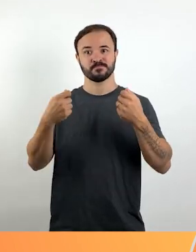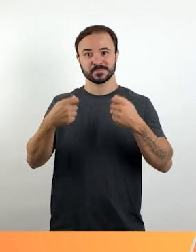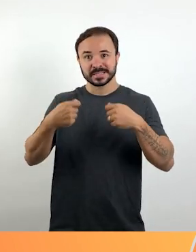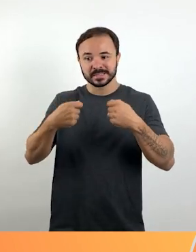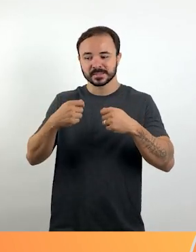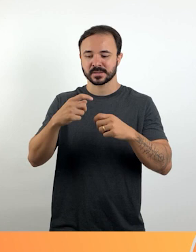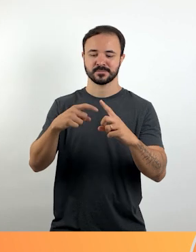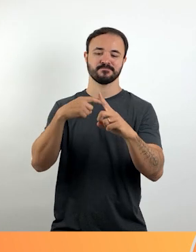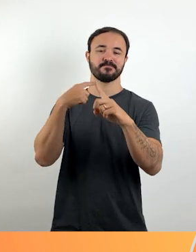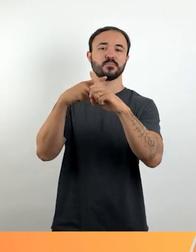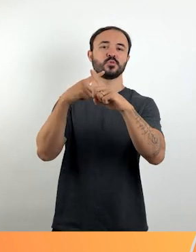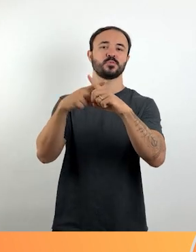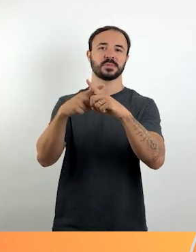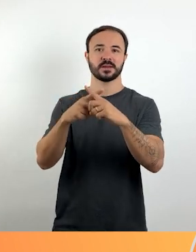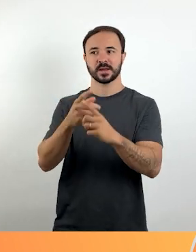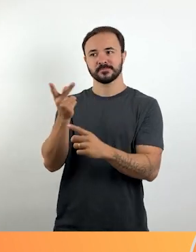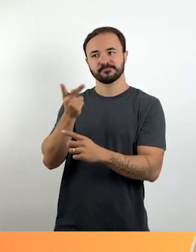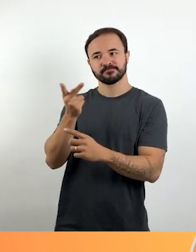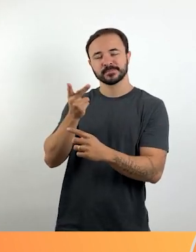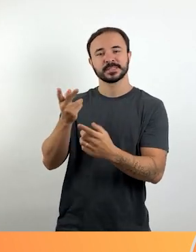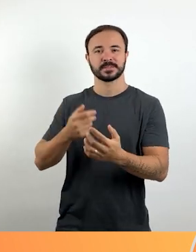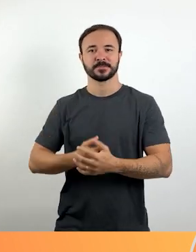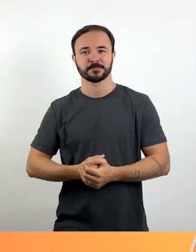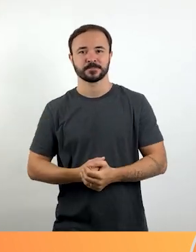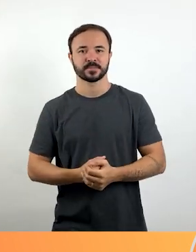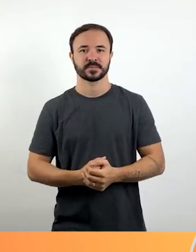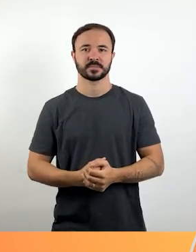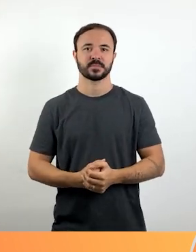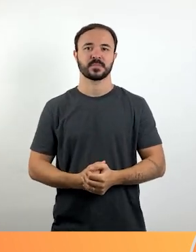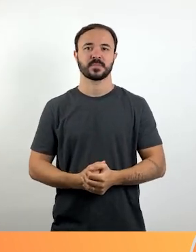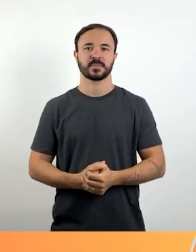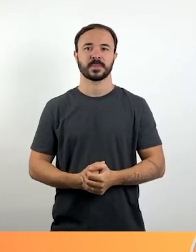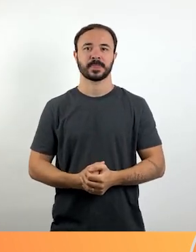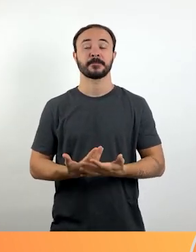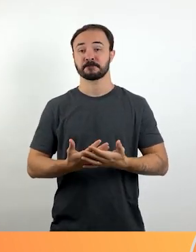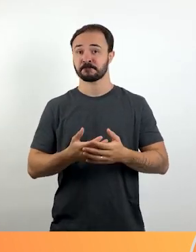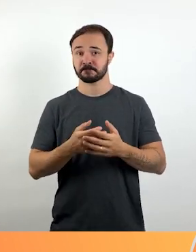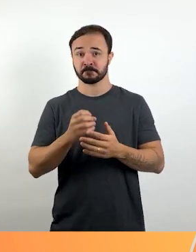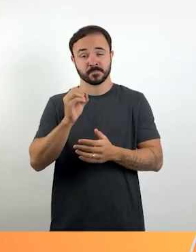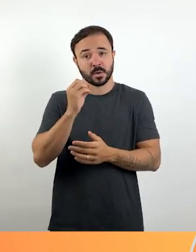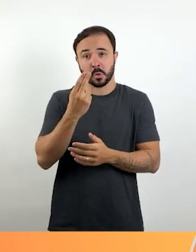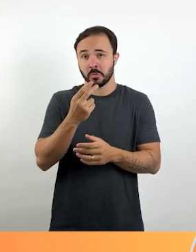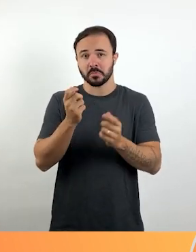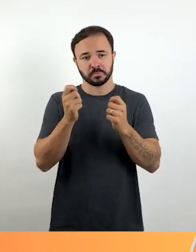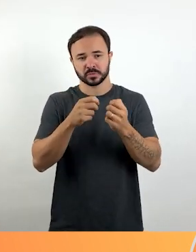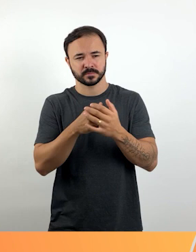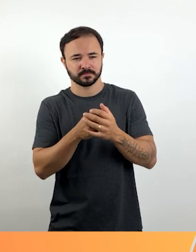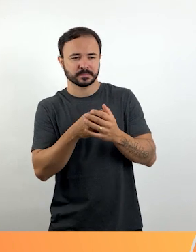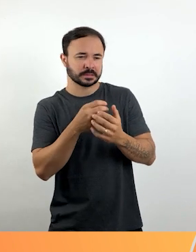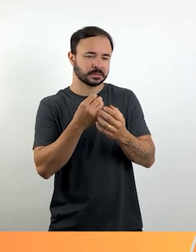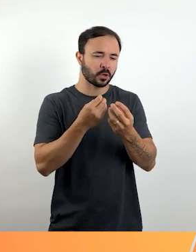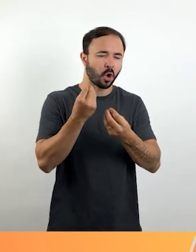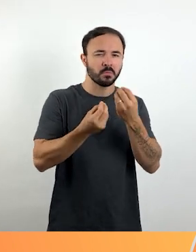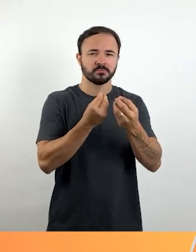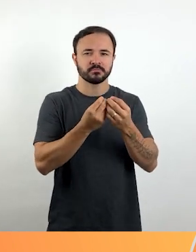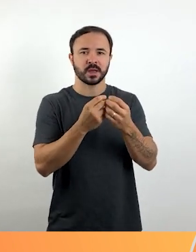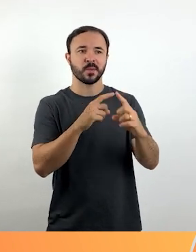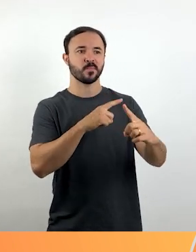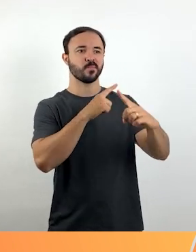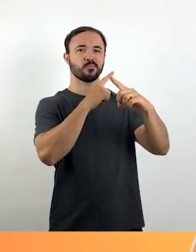né? Eu estaria usando aqui o algoritmo, tá bom? Ou faço aqui como se fosse uma multiplicação de